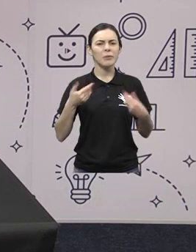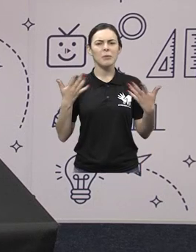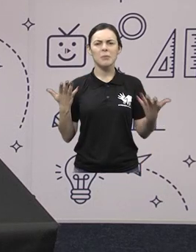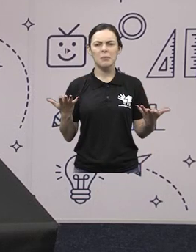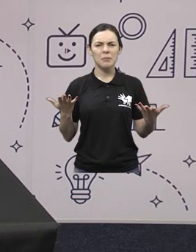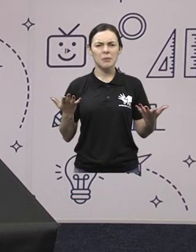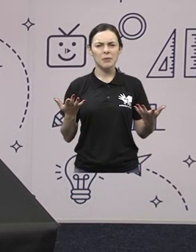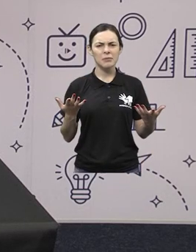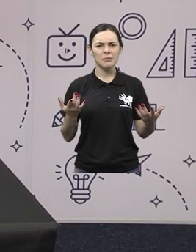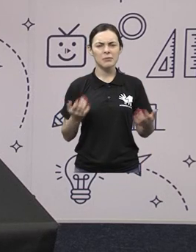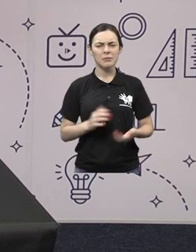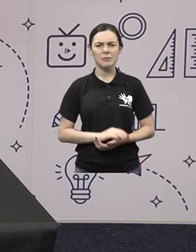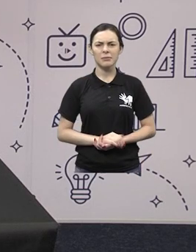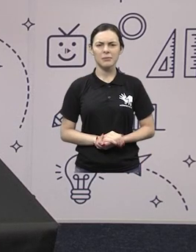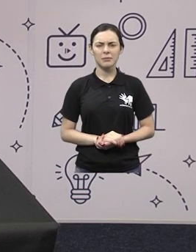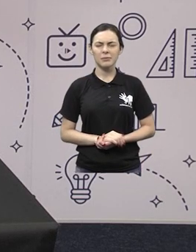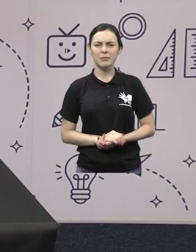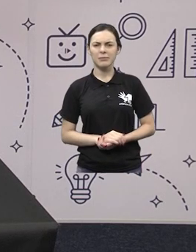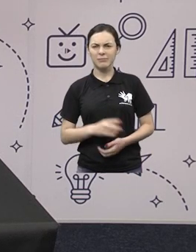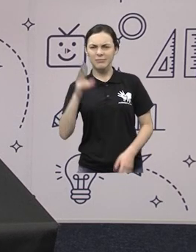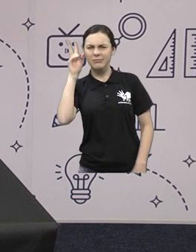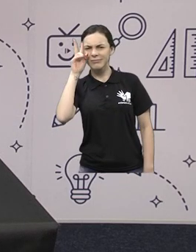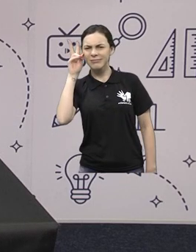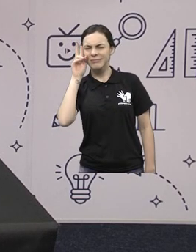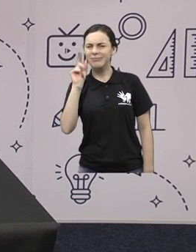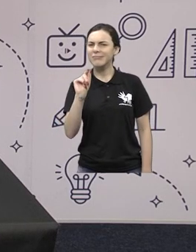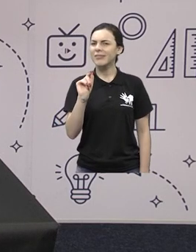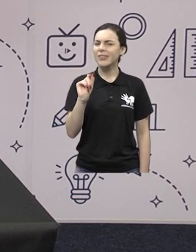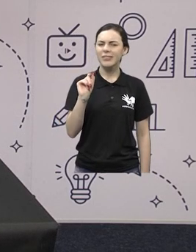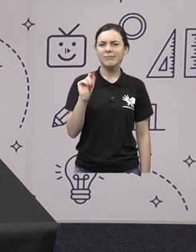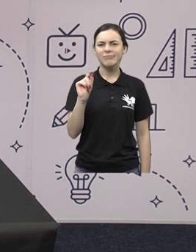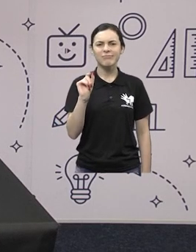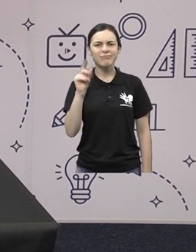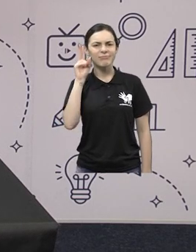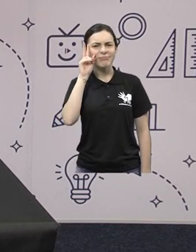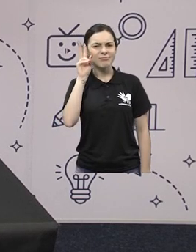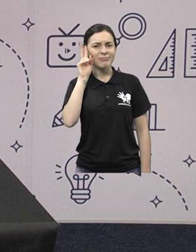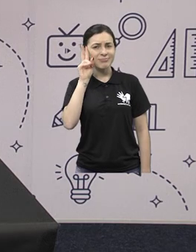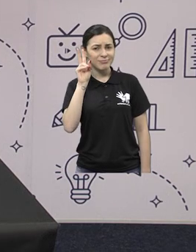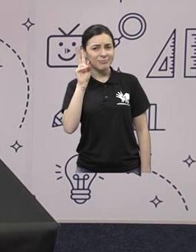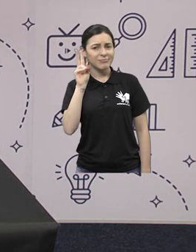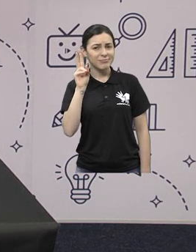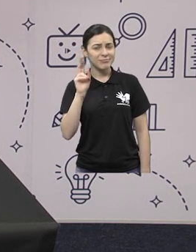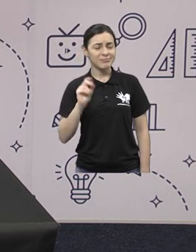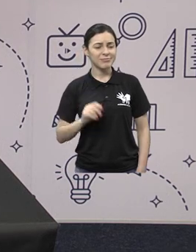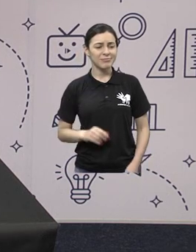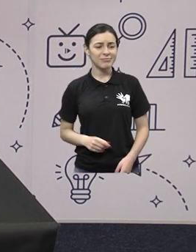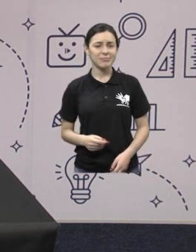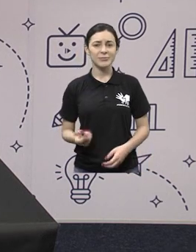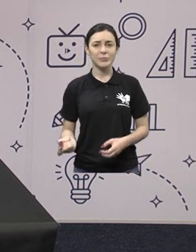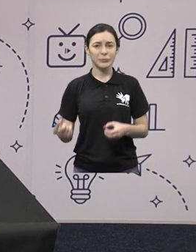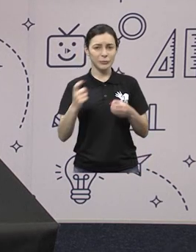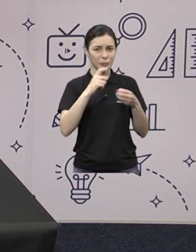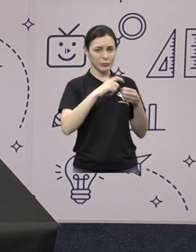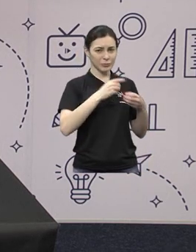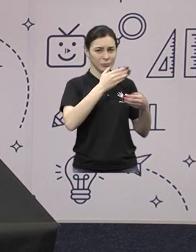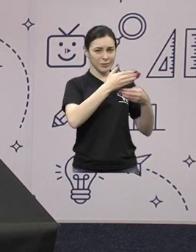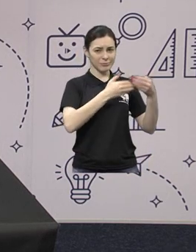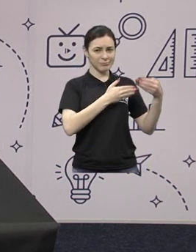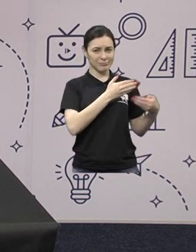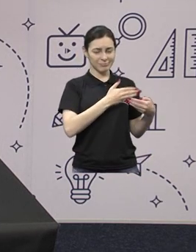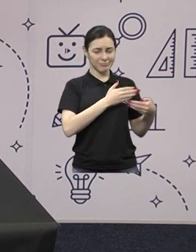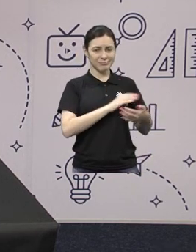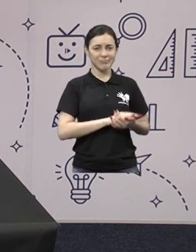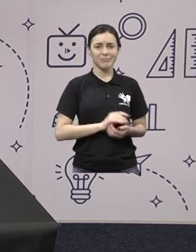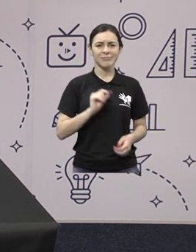Depois nós fizemos qual foi a contagem? Quem se lembra? Quem se lembra? A professora Márcia vai voltar aqui para a